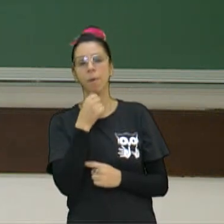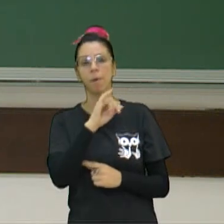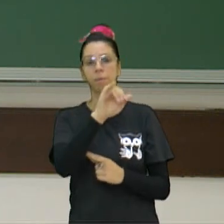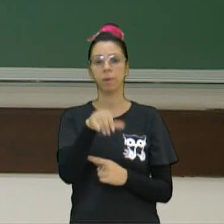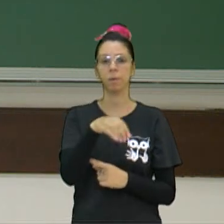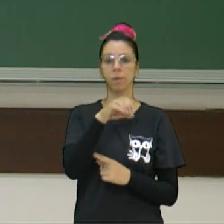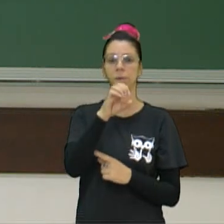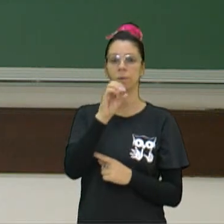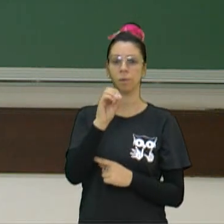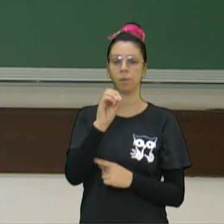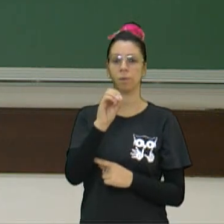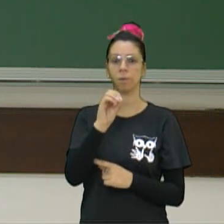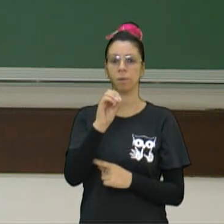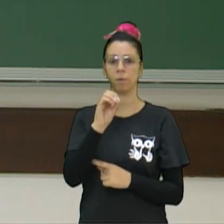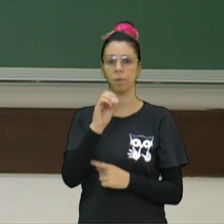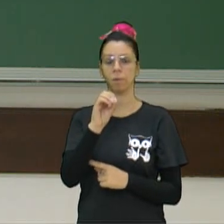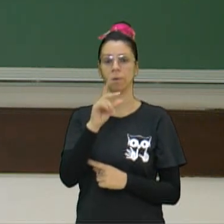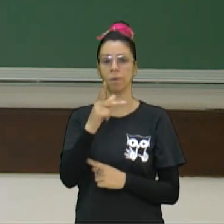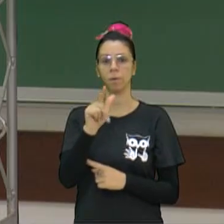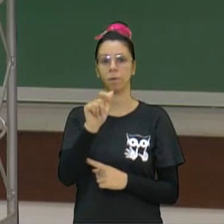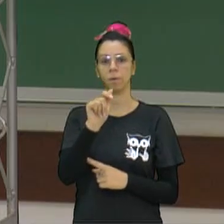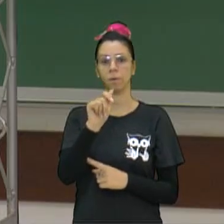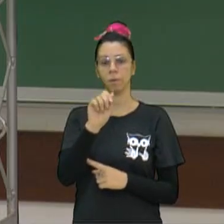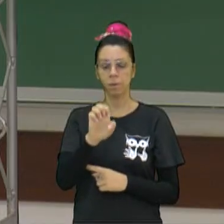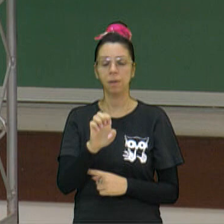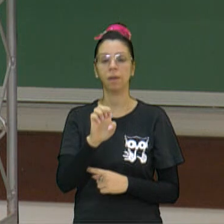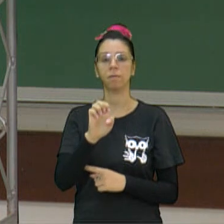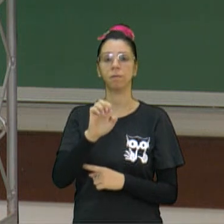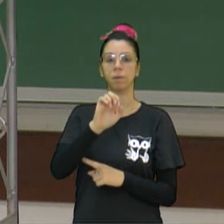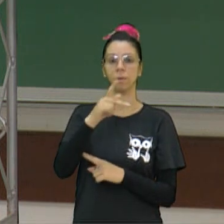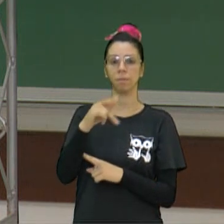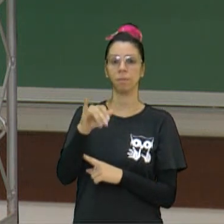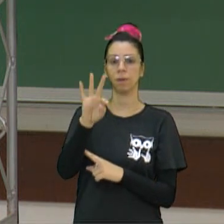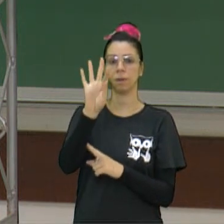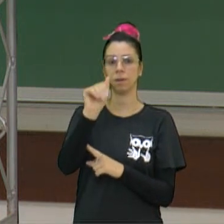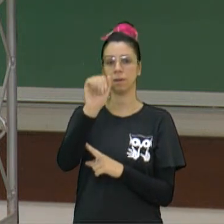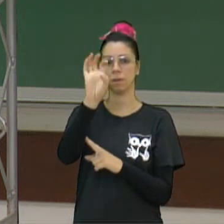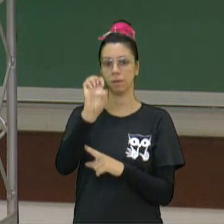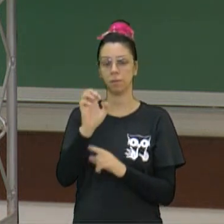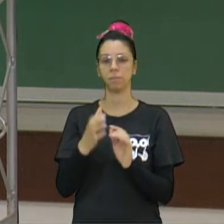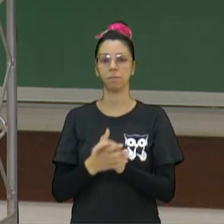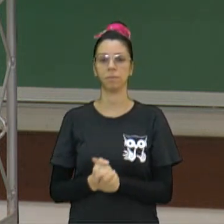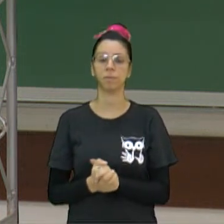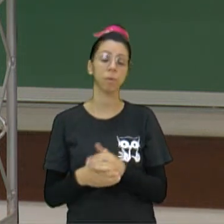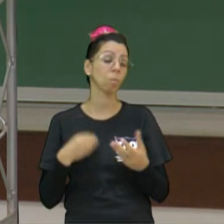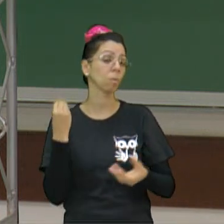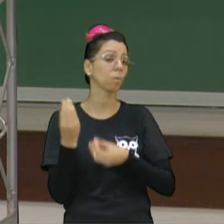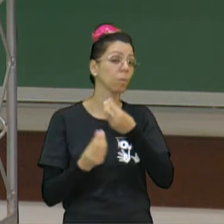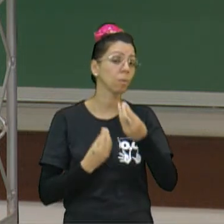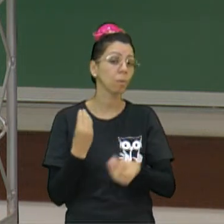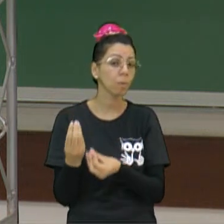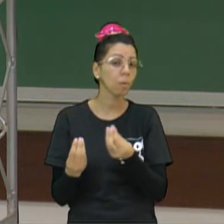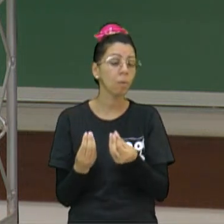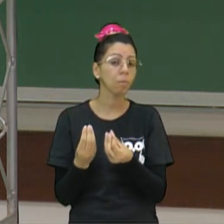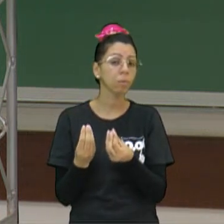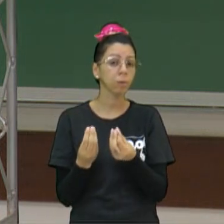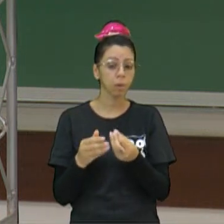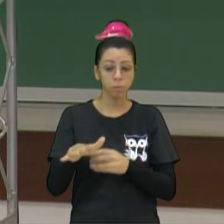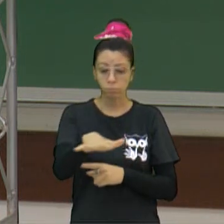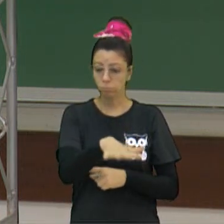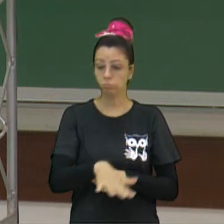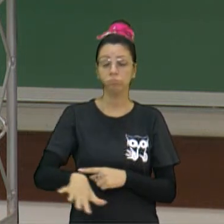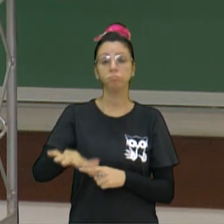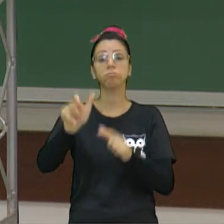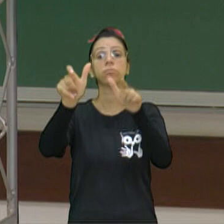esquecer esse nome tão cedo. Vão ver bastante na aula de hoje. Então, como que é realizado? Em que locais são